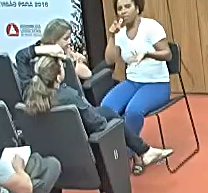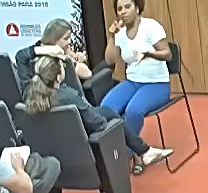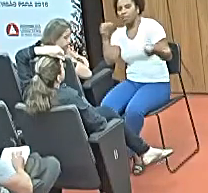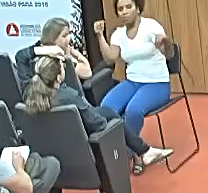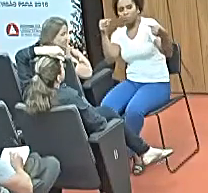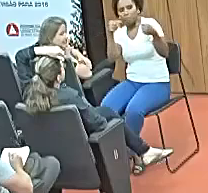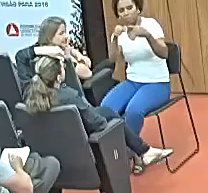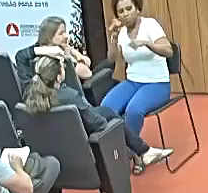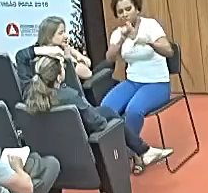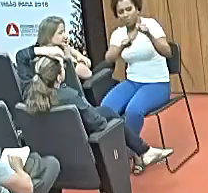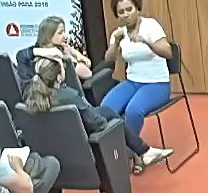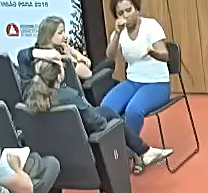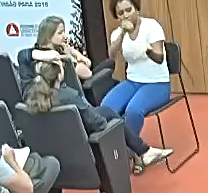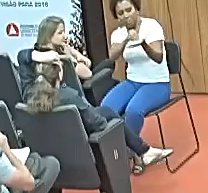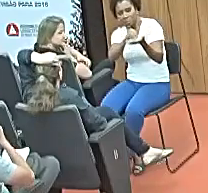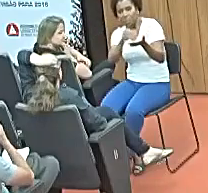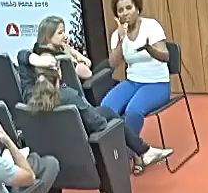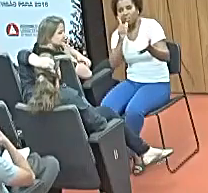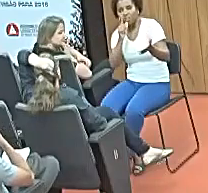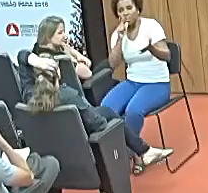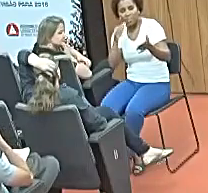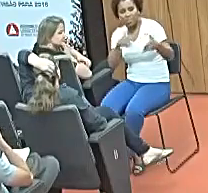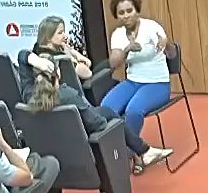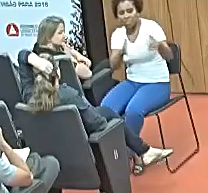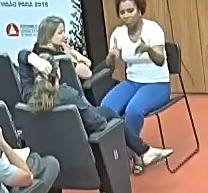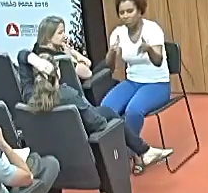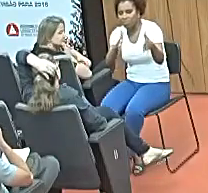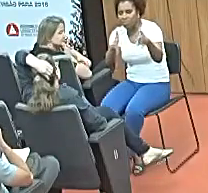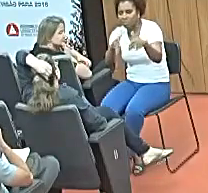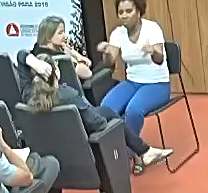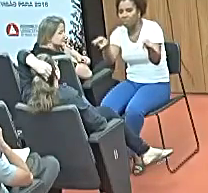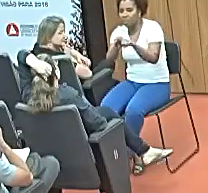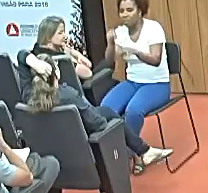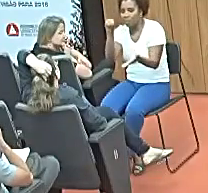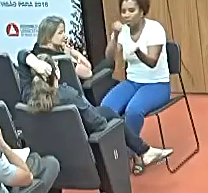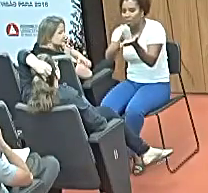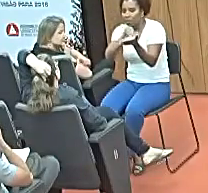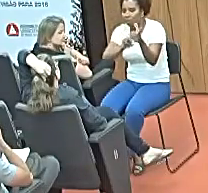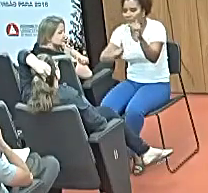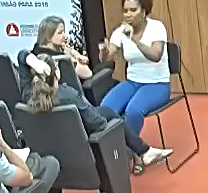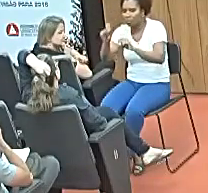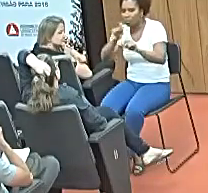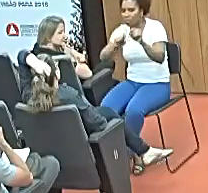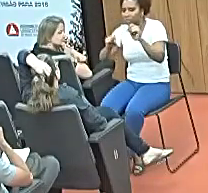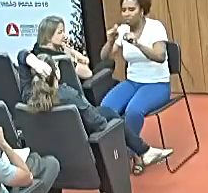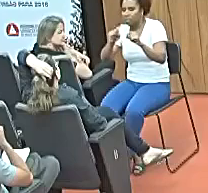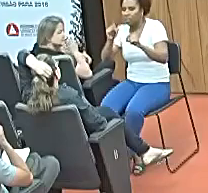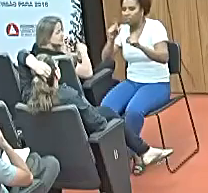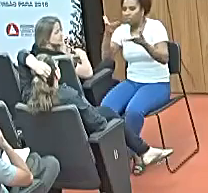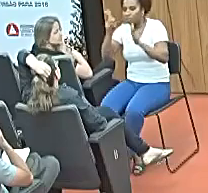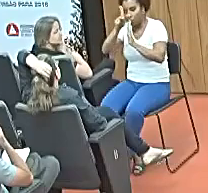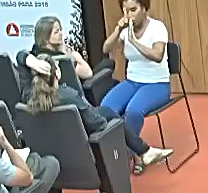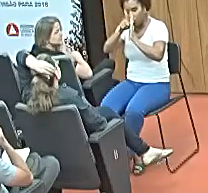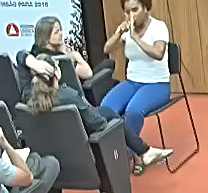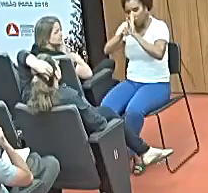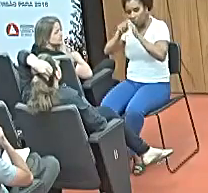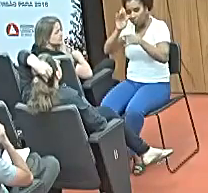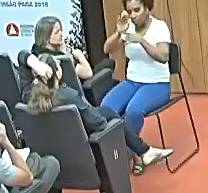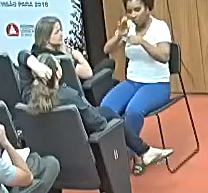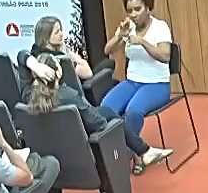seca é a falta de métodos efetivos para contenção da água da chuva